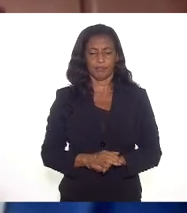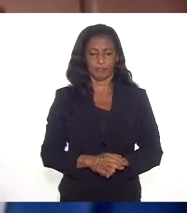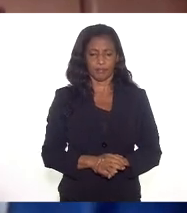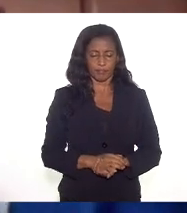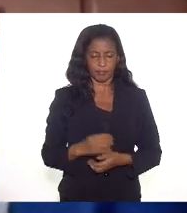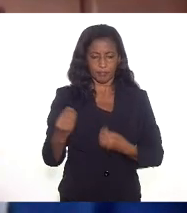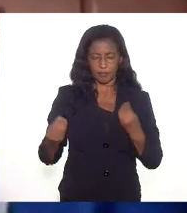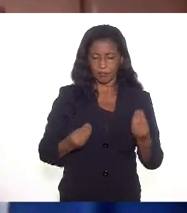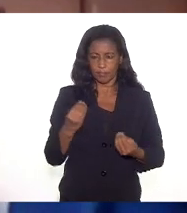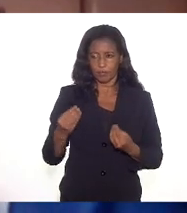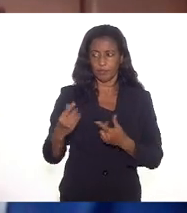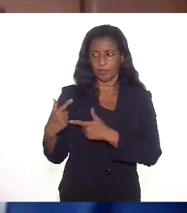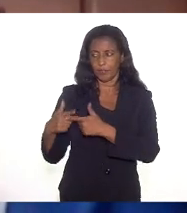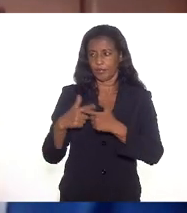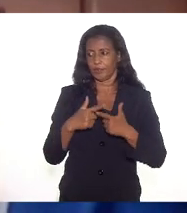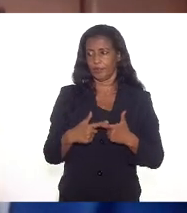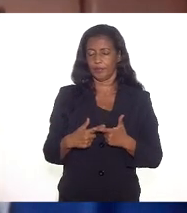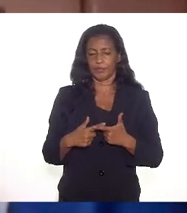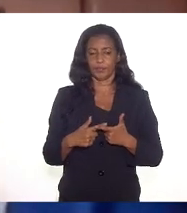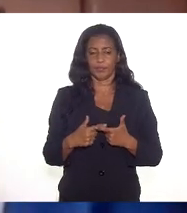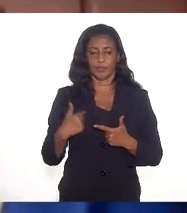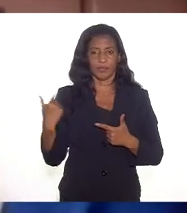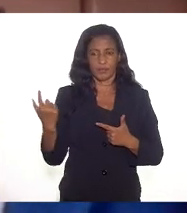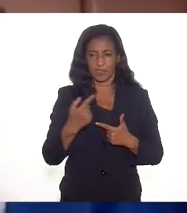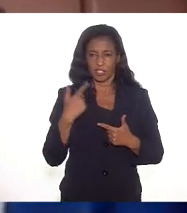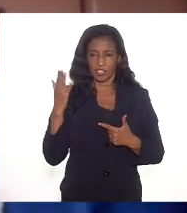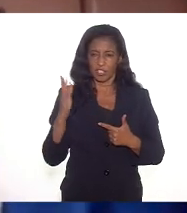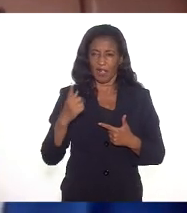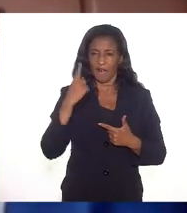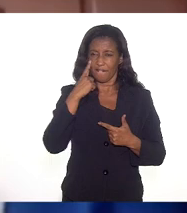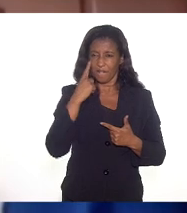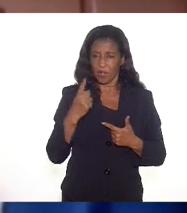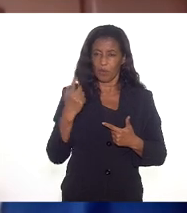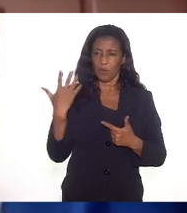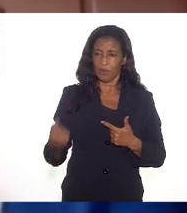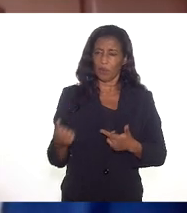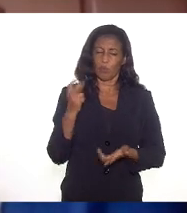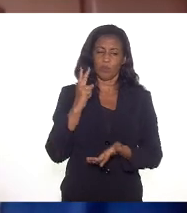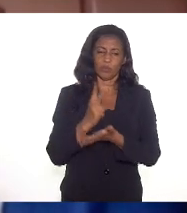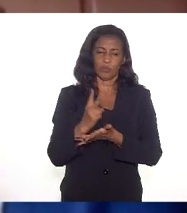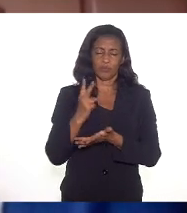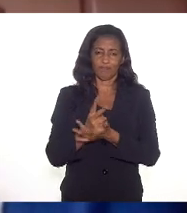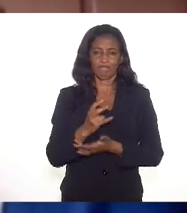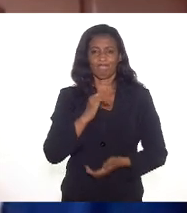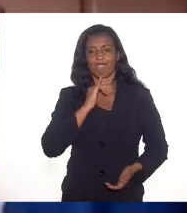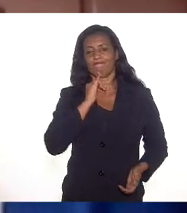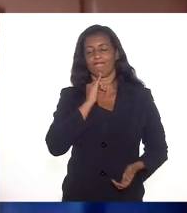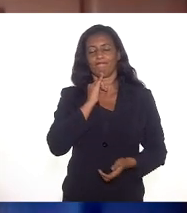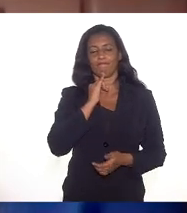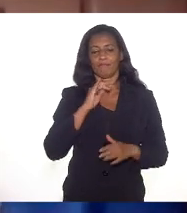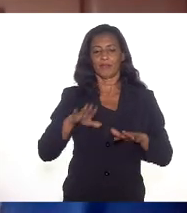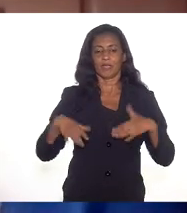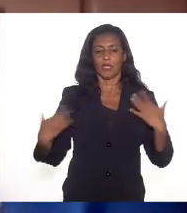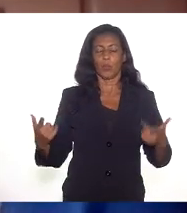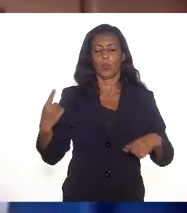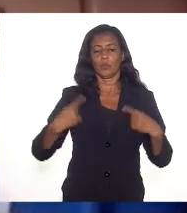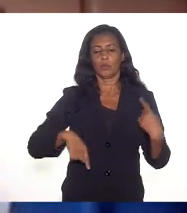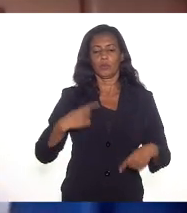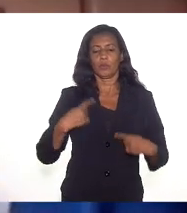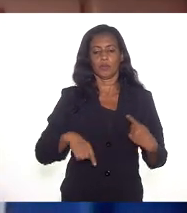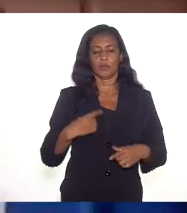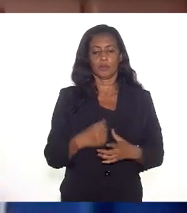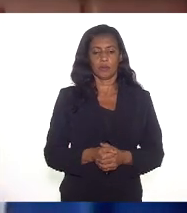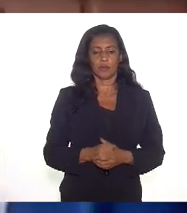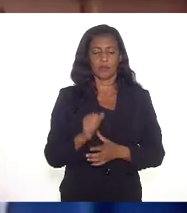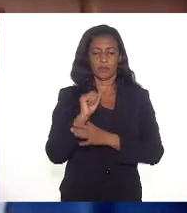como situações que a gente já viu e vamos continuar vendo, infelizmente, enquanto o nosso debate